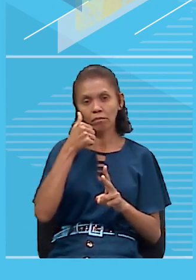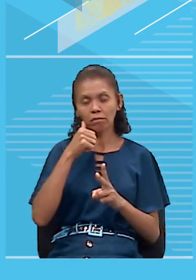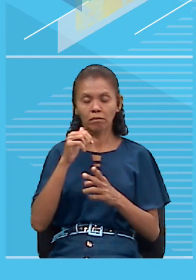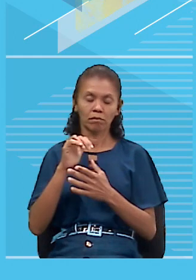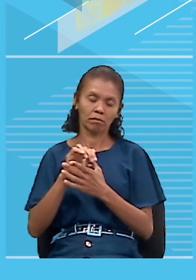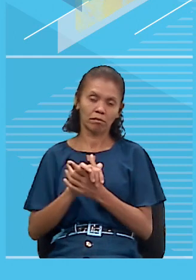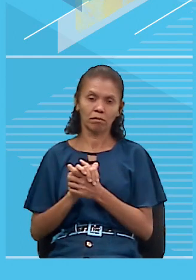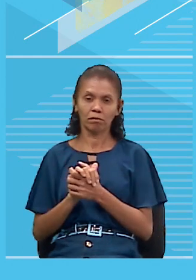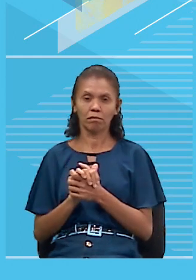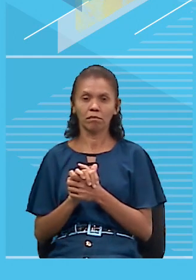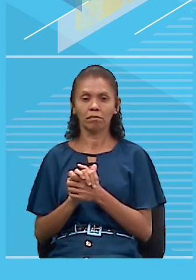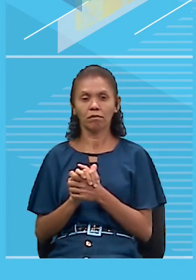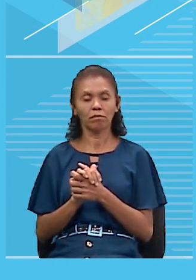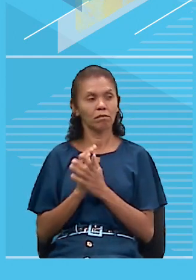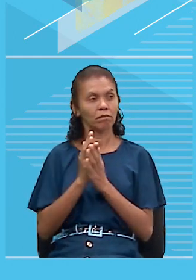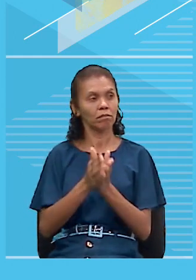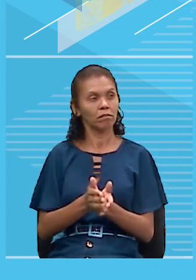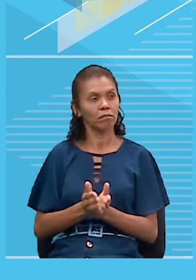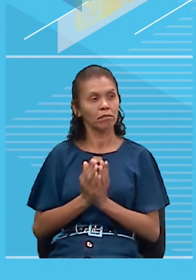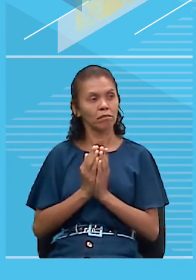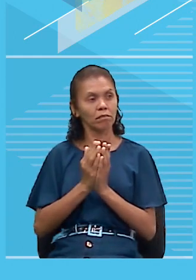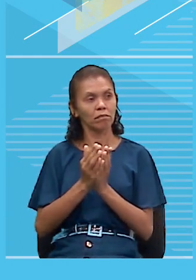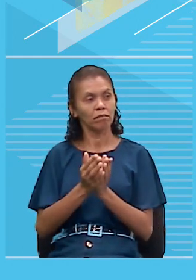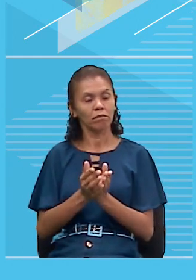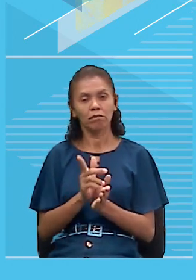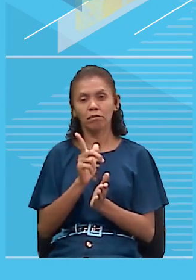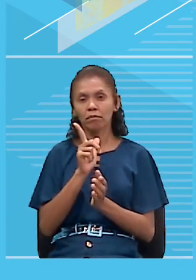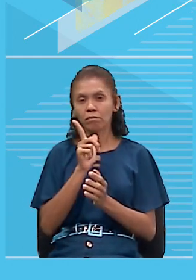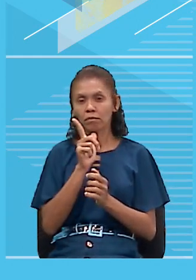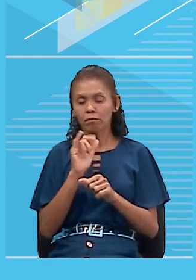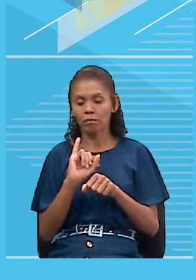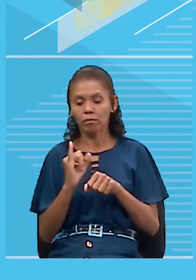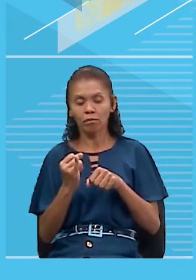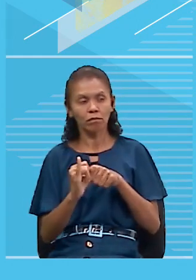casalzinho de inglês velejando pelas ilhas